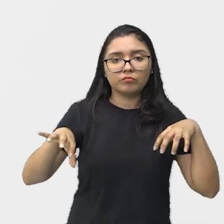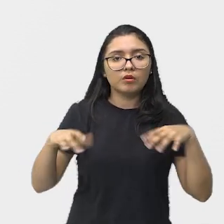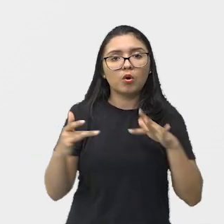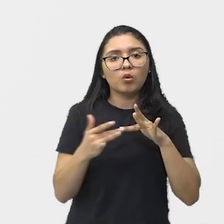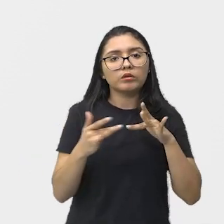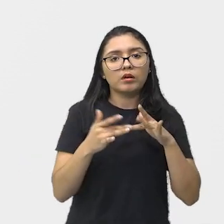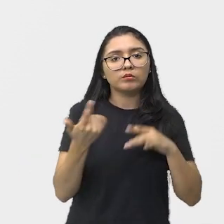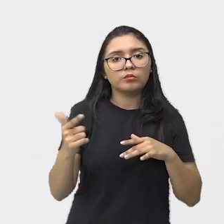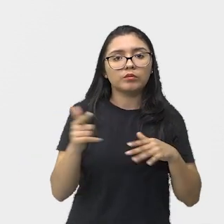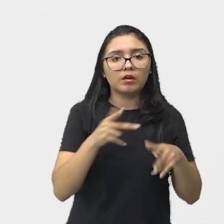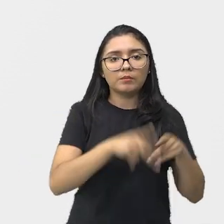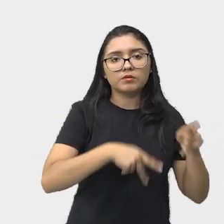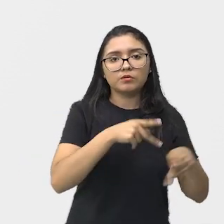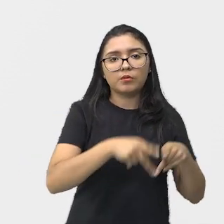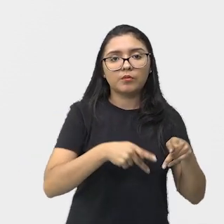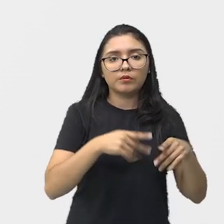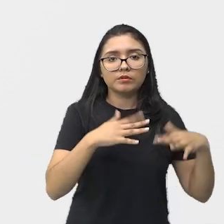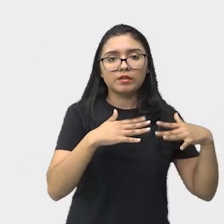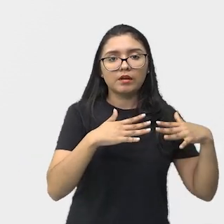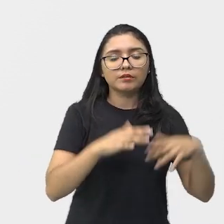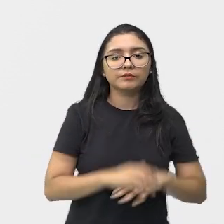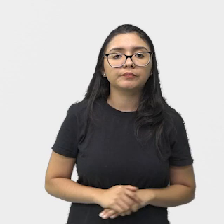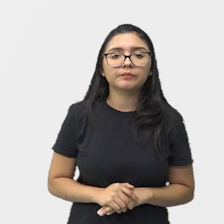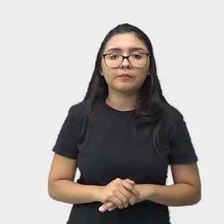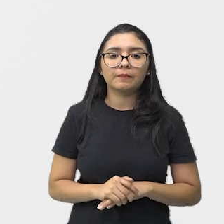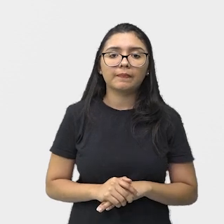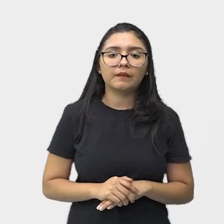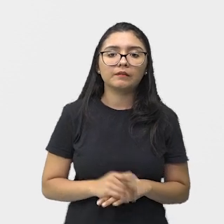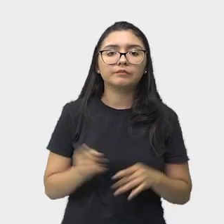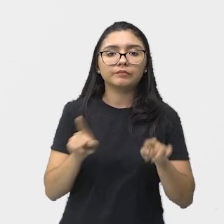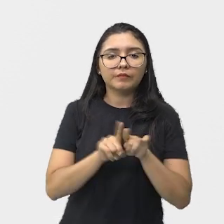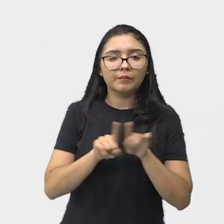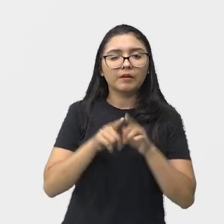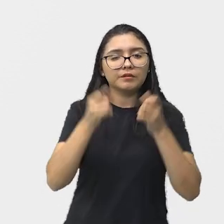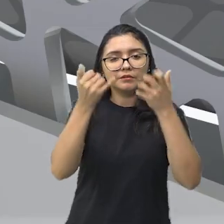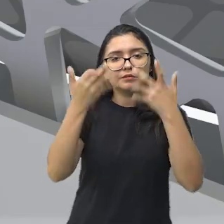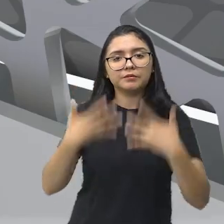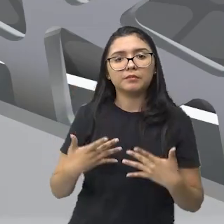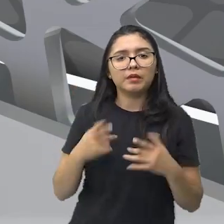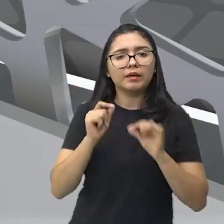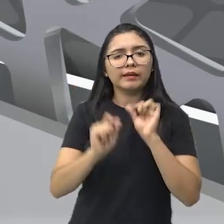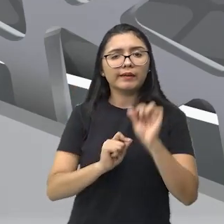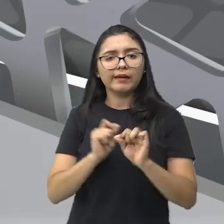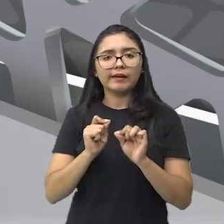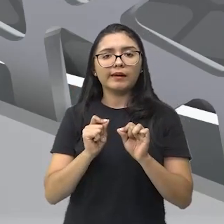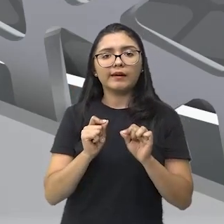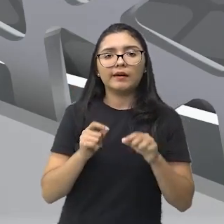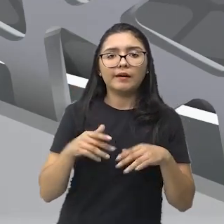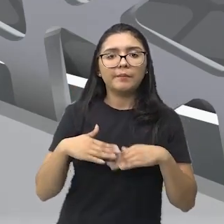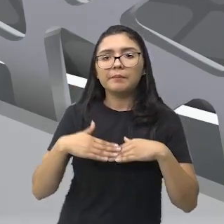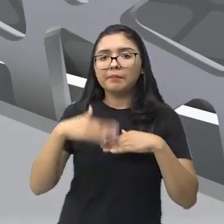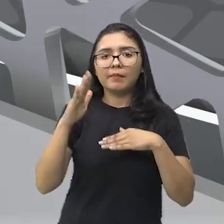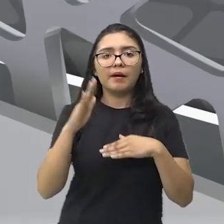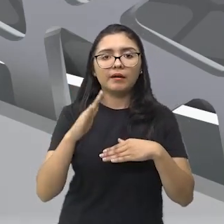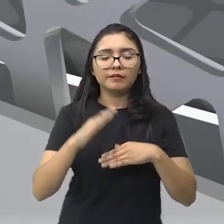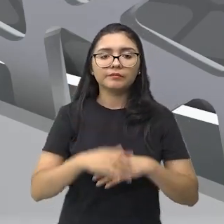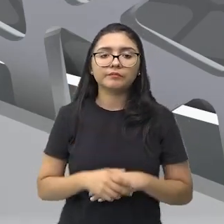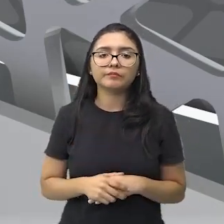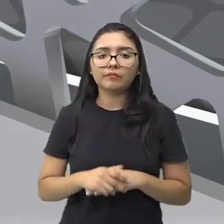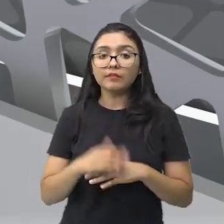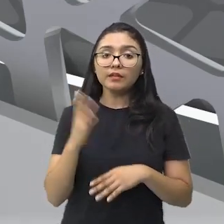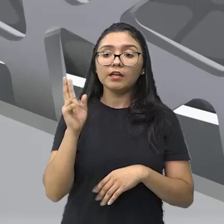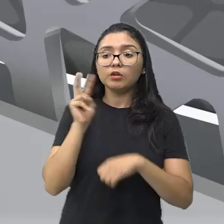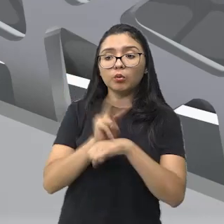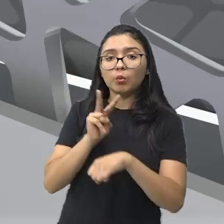a questão da civilização. O homem civilizado, eu sempre digo assim, quem é mais civilizado nesse momento? Aquele que